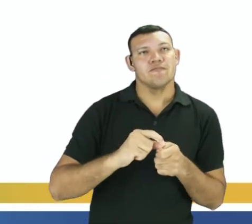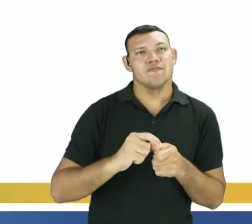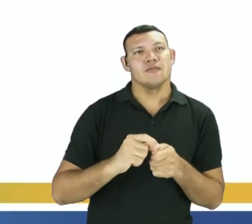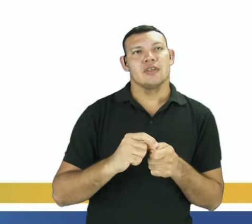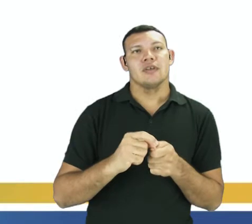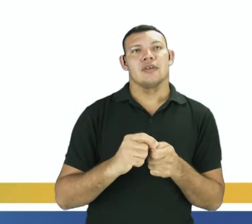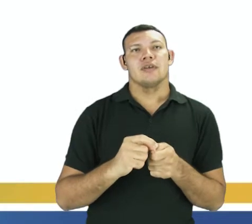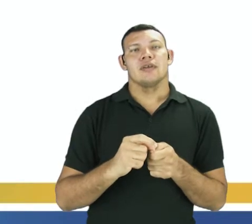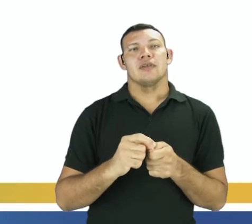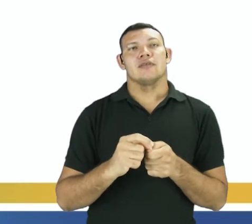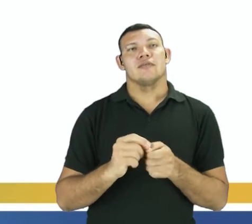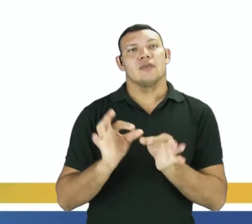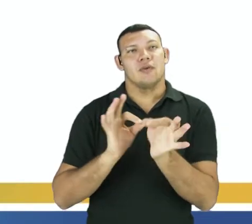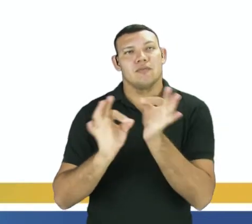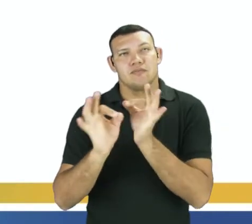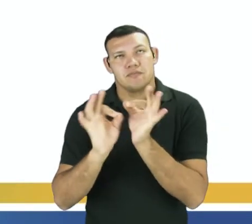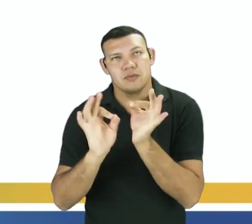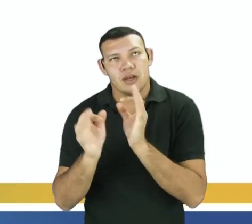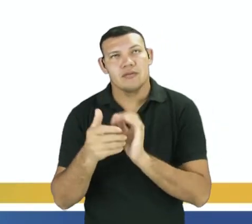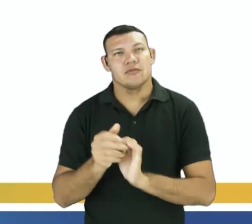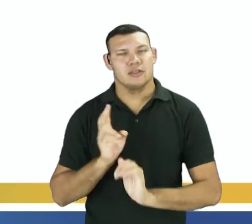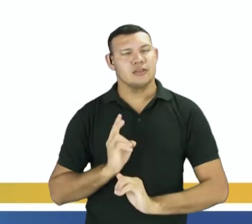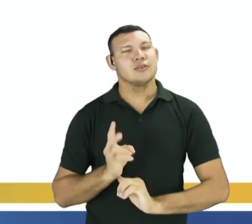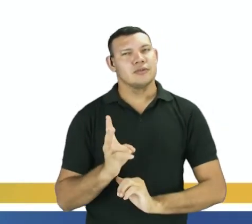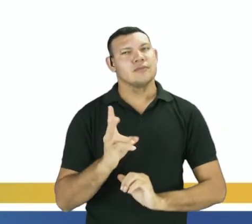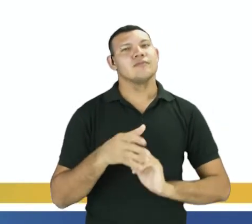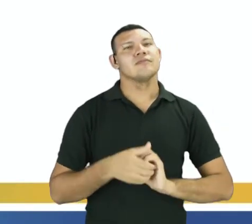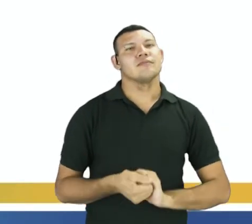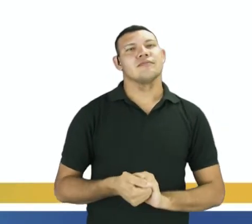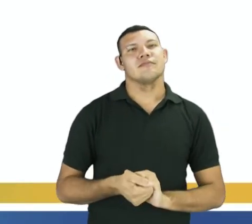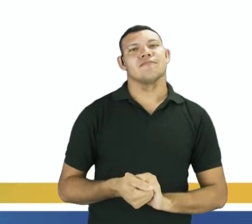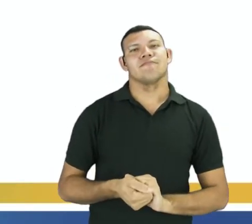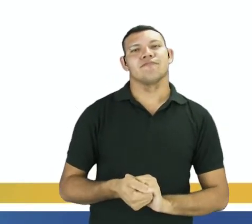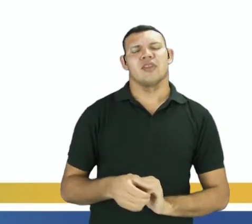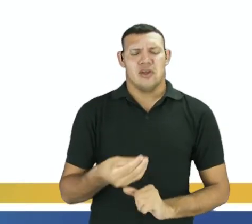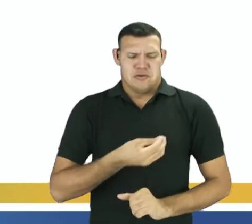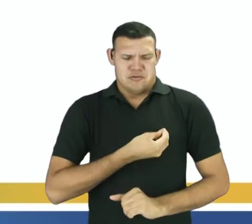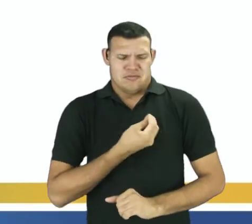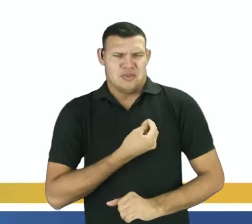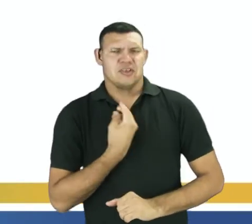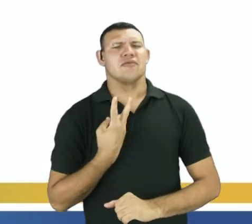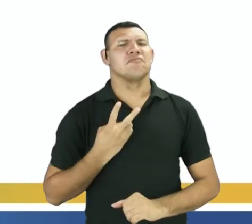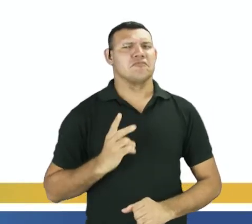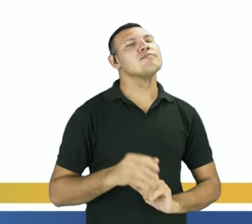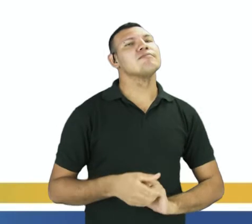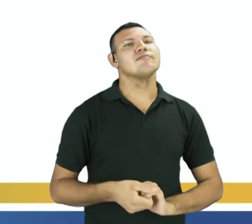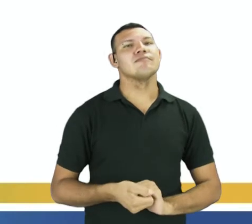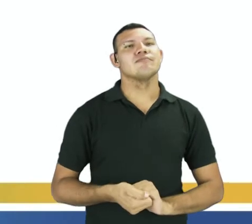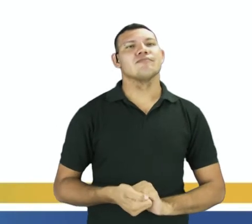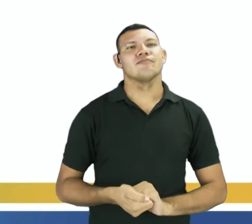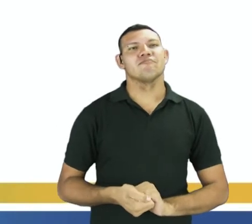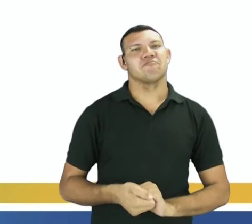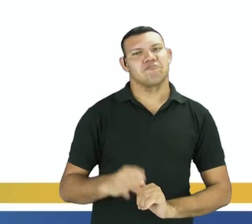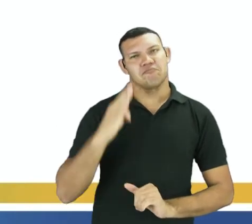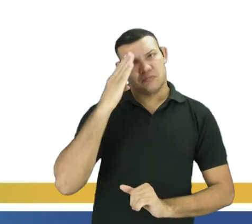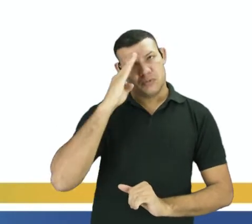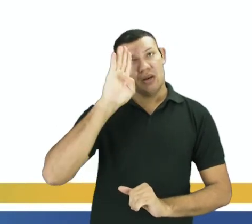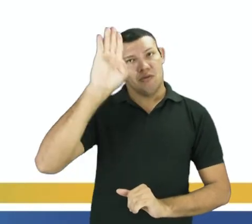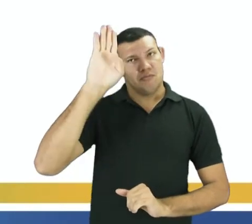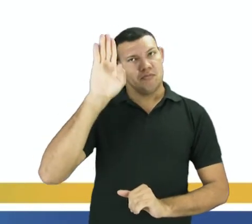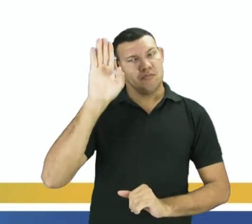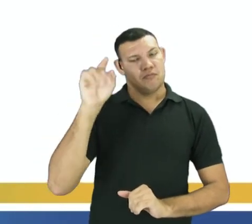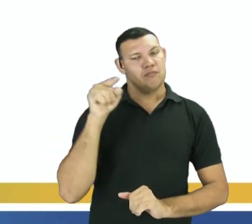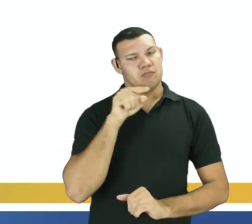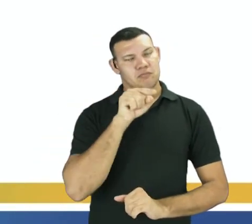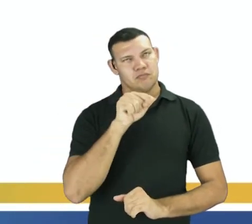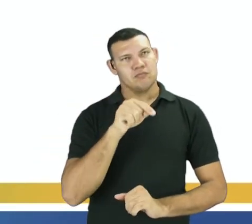ação. Vocês fazem isso direto, pessoal. Na nossa vida a gente usa esses conectores de condição direto.